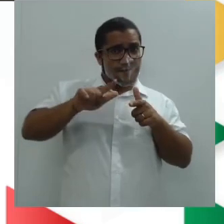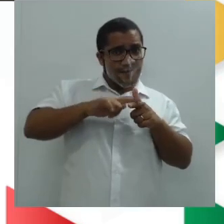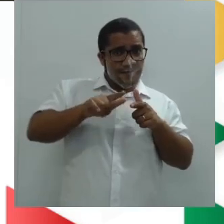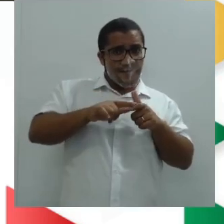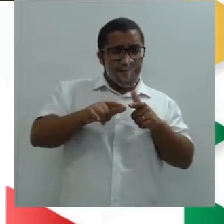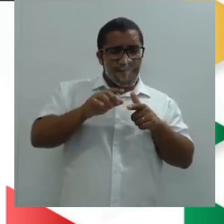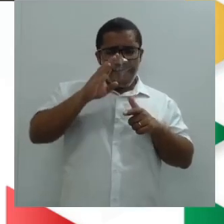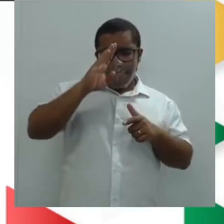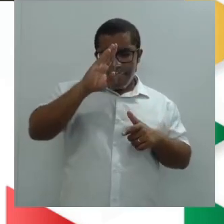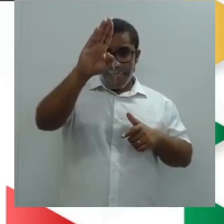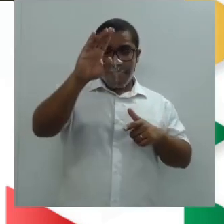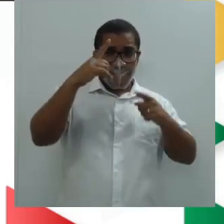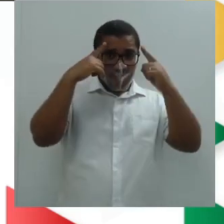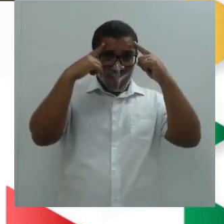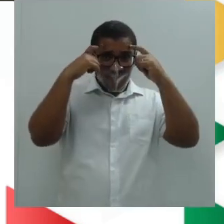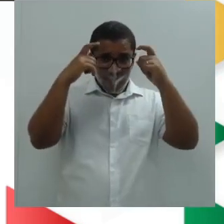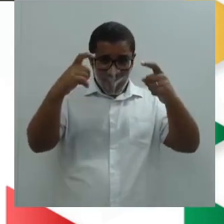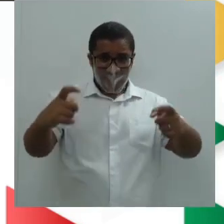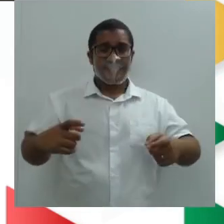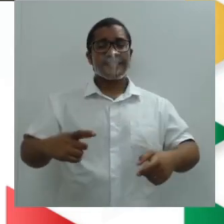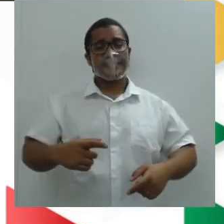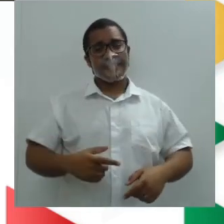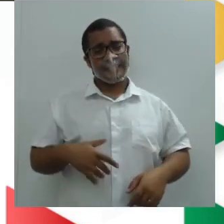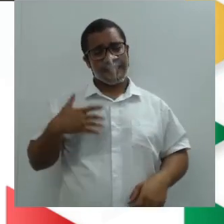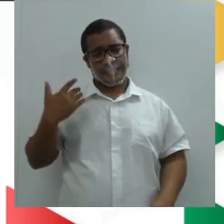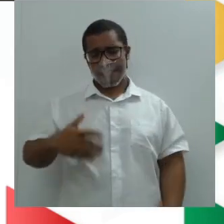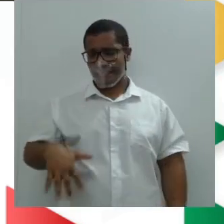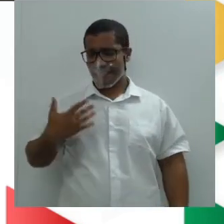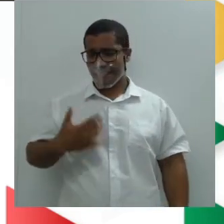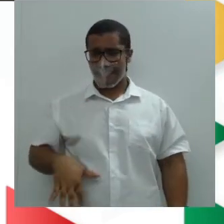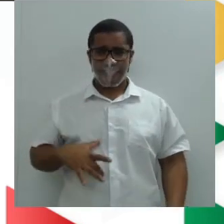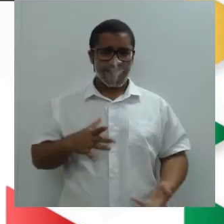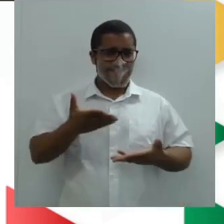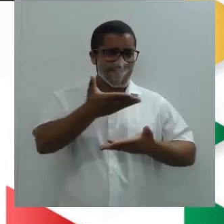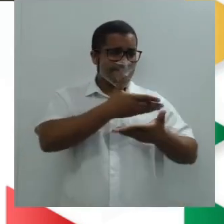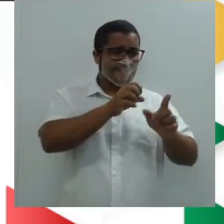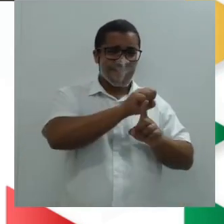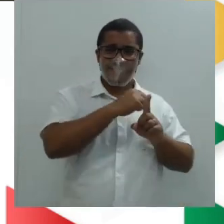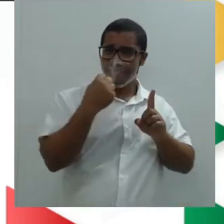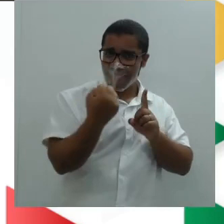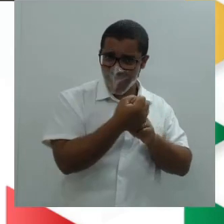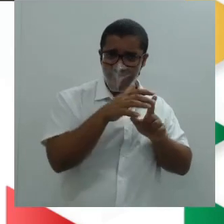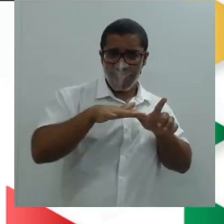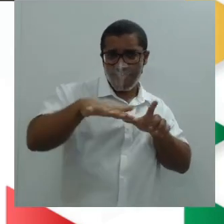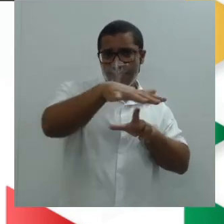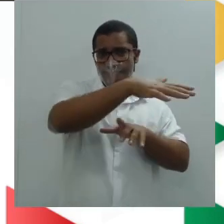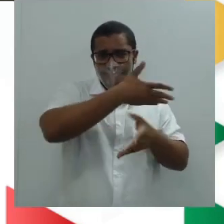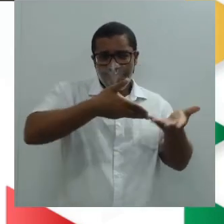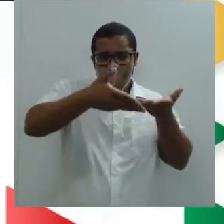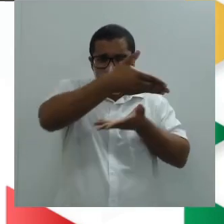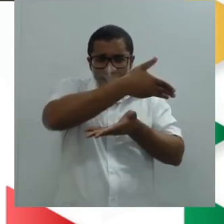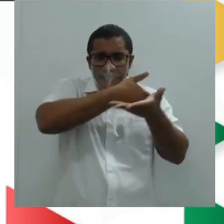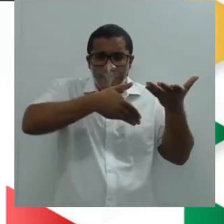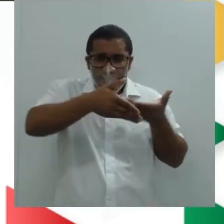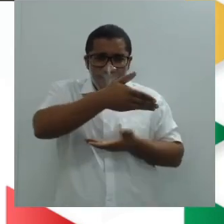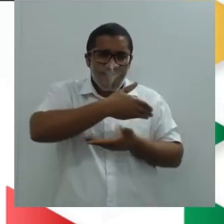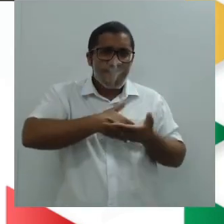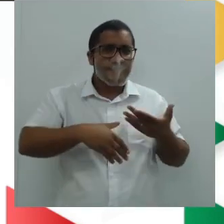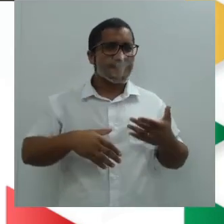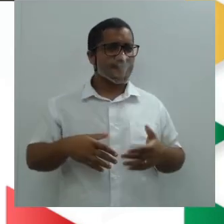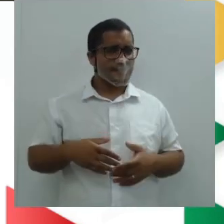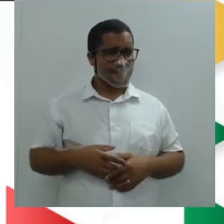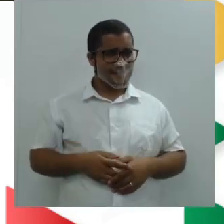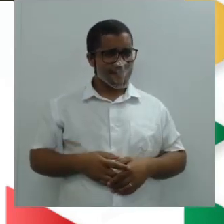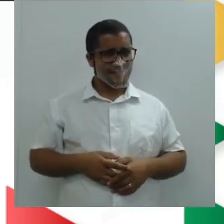principalmente a violência, faz com que as interações sociais entre as pessoas que vivem nas cidades tornem-se